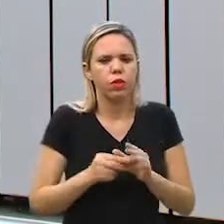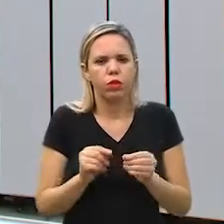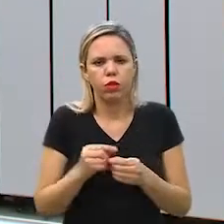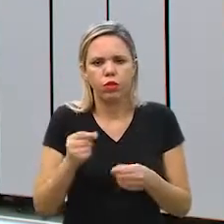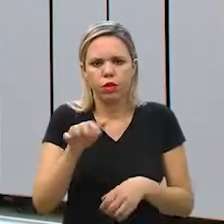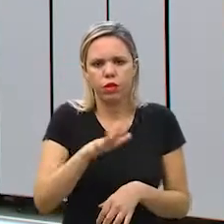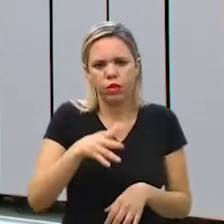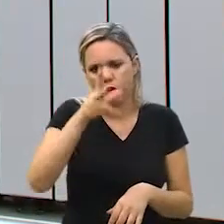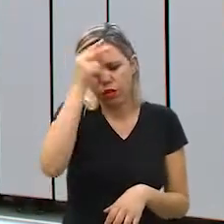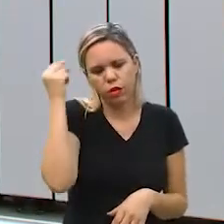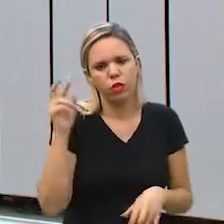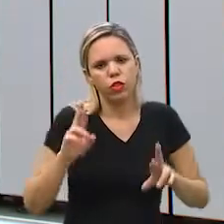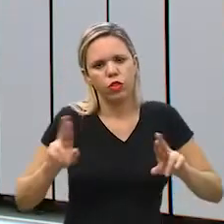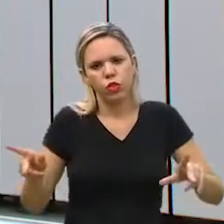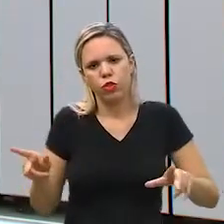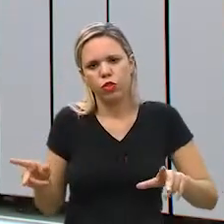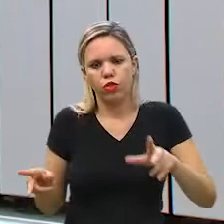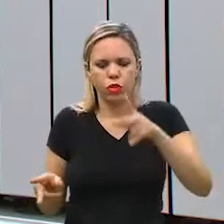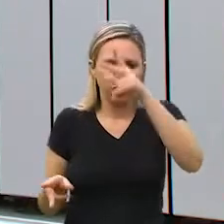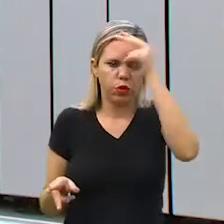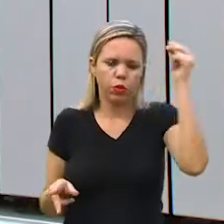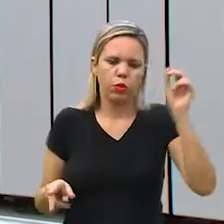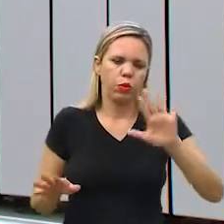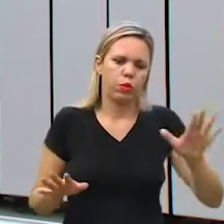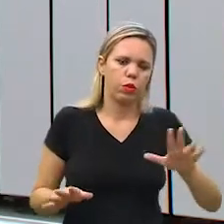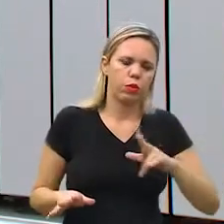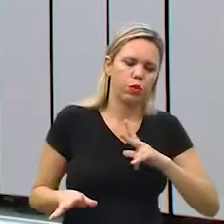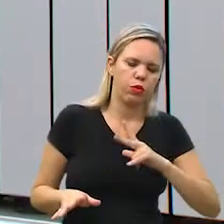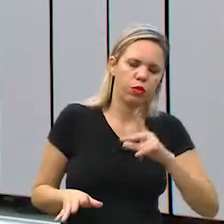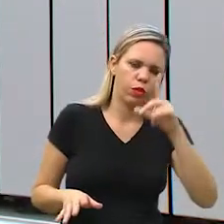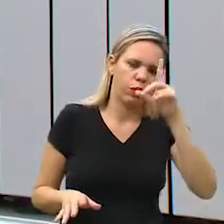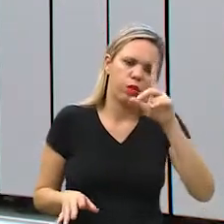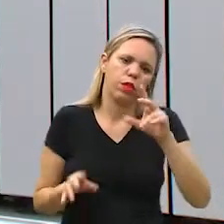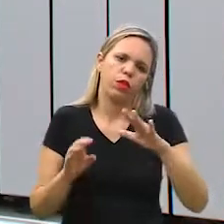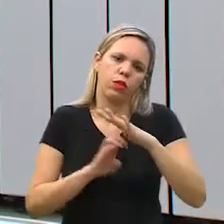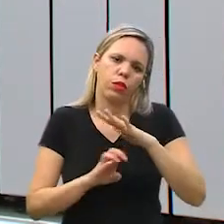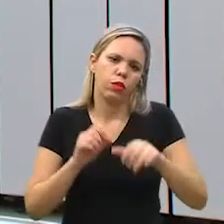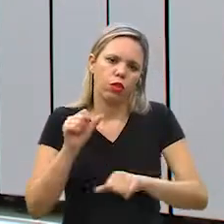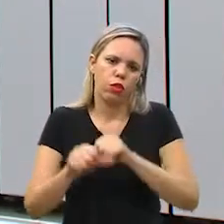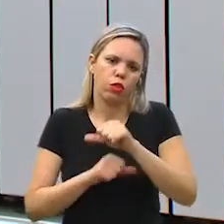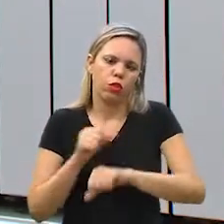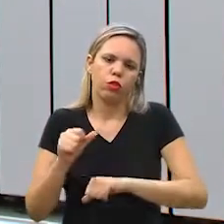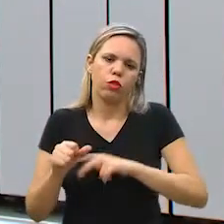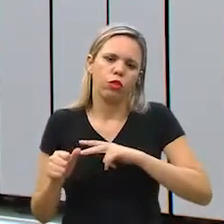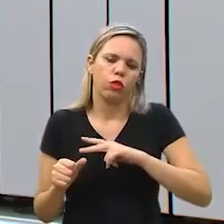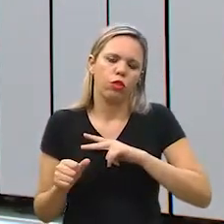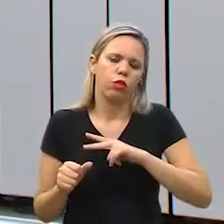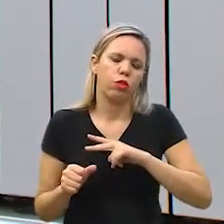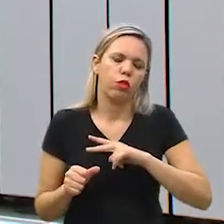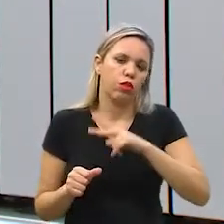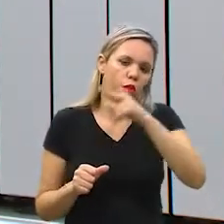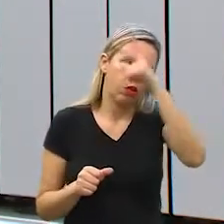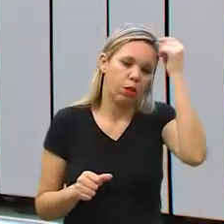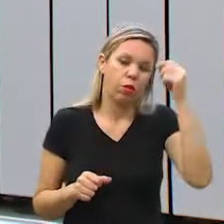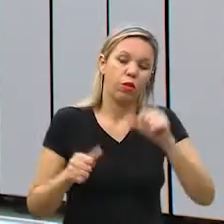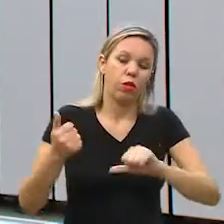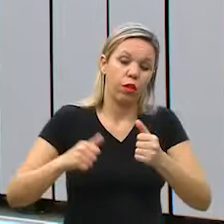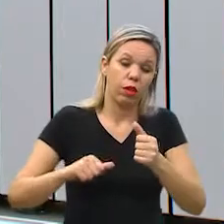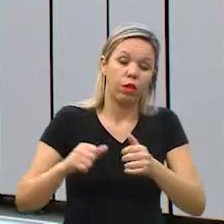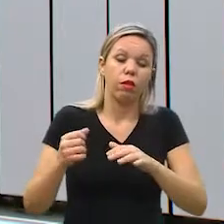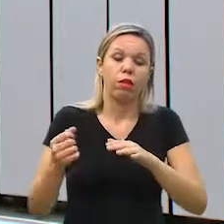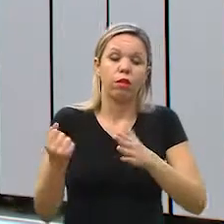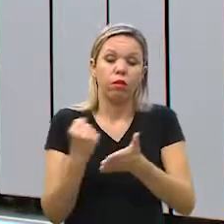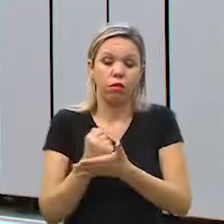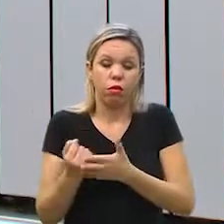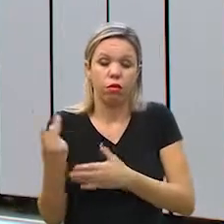na área pública é diferente da área privada, onde você vai lá, compra uma lâmpada e troca na área privada. Na área pública, você precisa fazer uma licitação, você